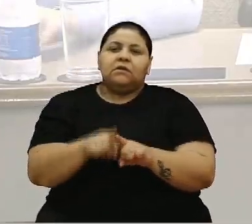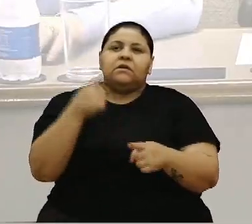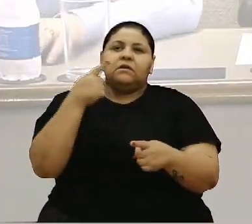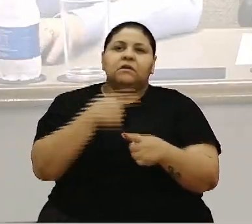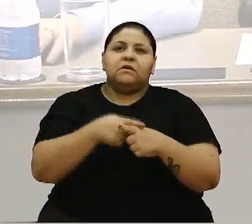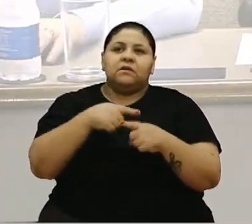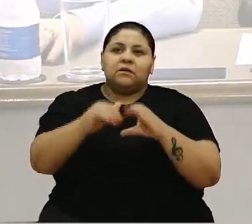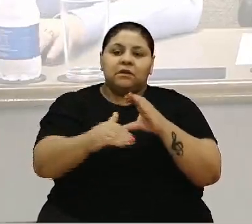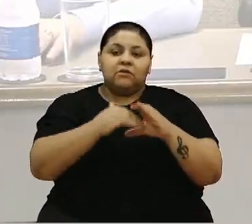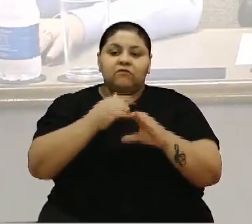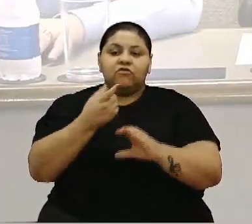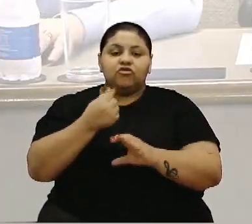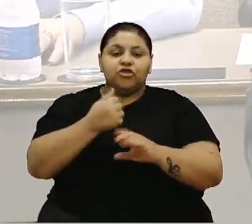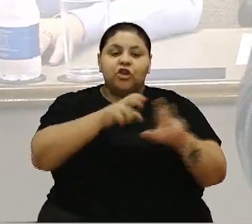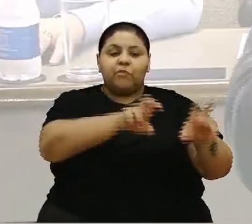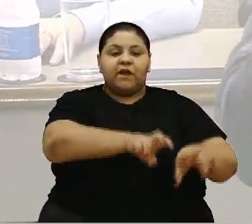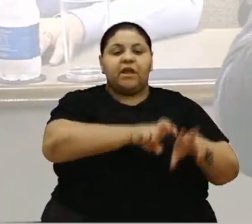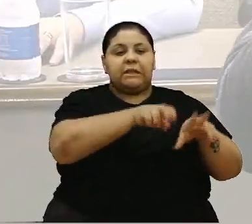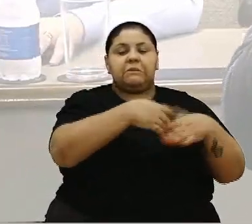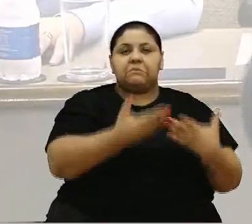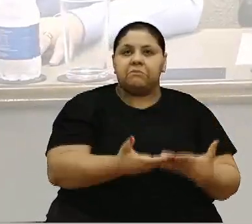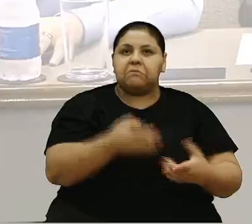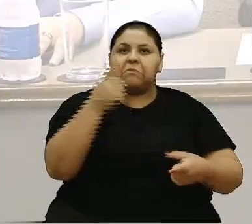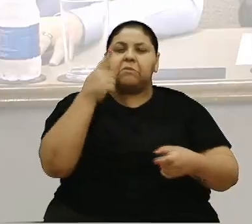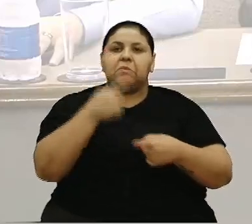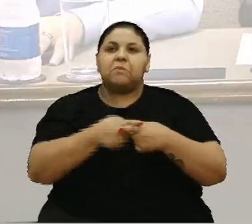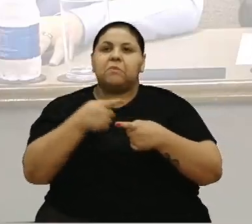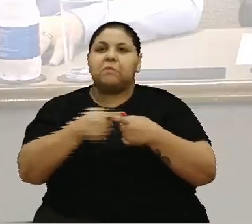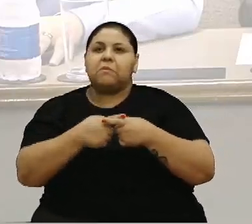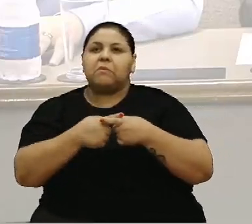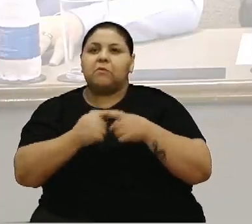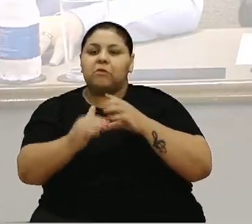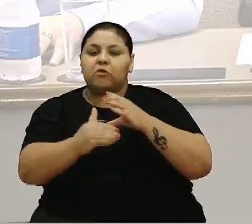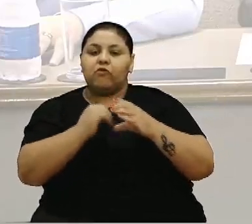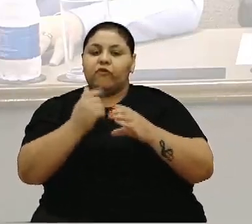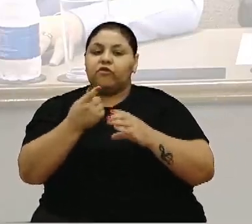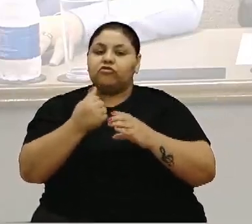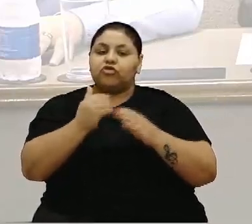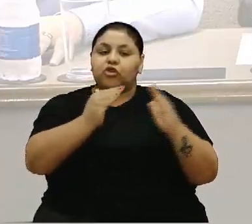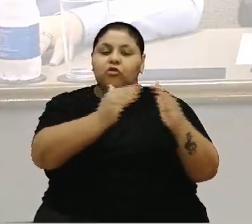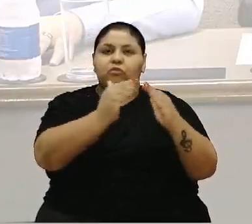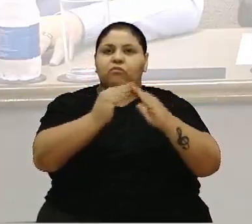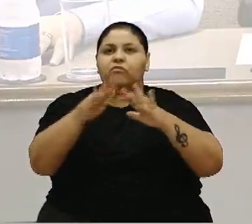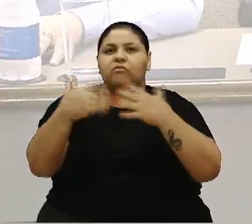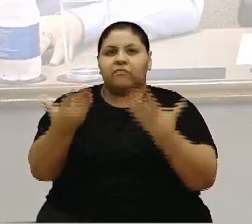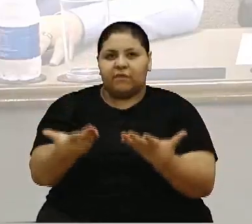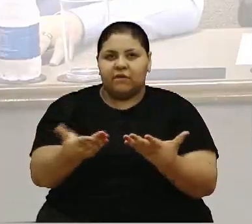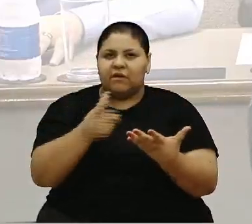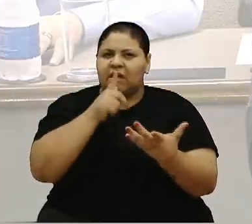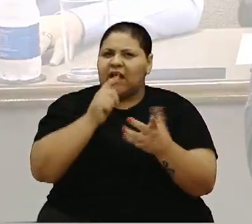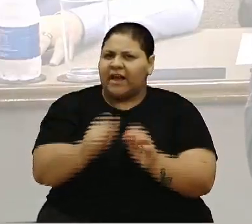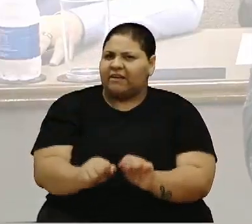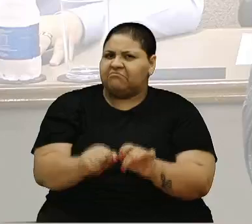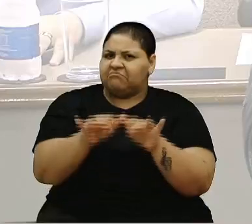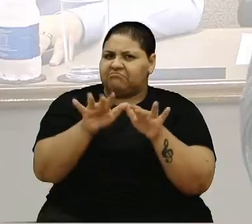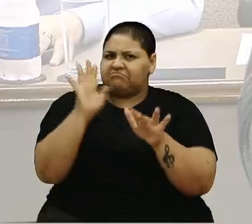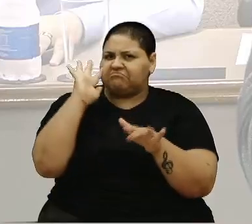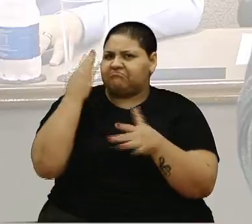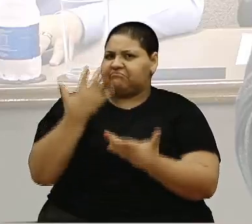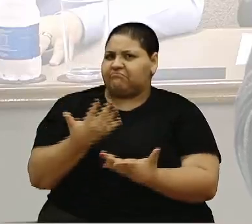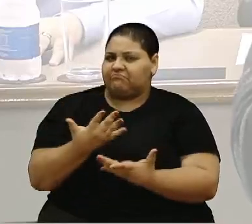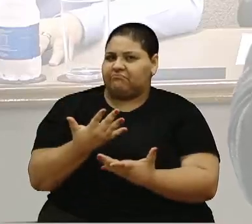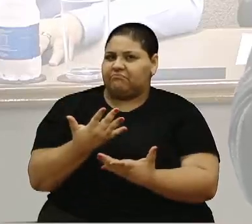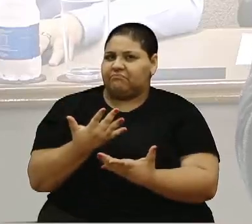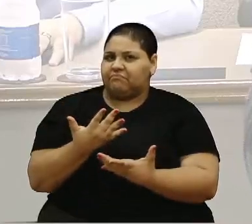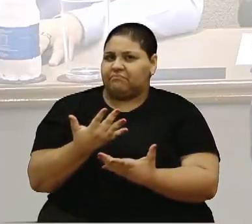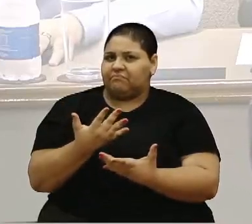para a agricultura? Por que não vem dinheiro para a habitação? Afinal de contas, a enchente aconteceu